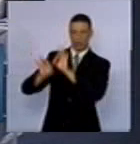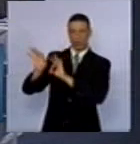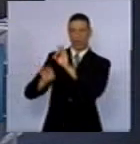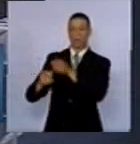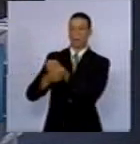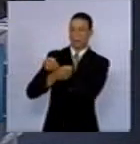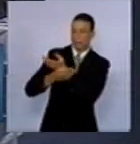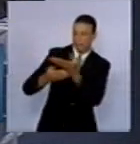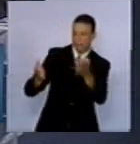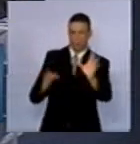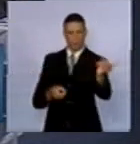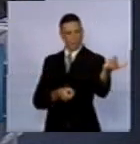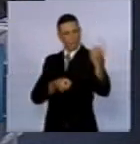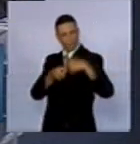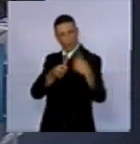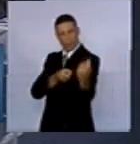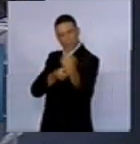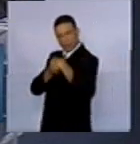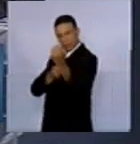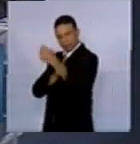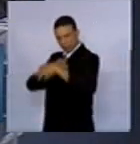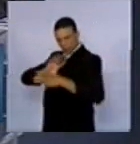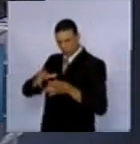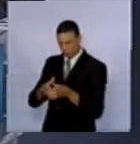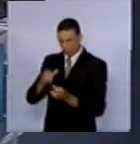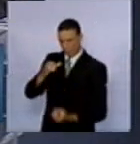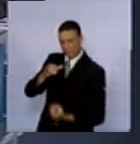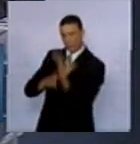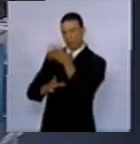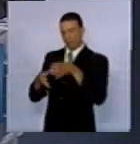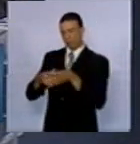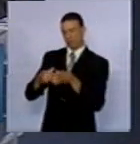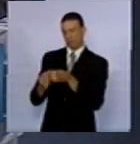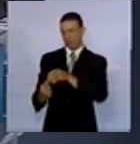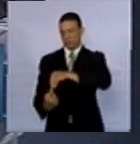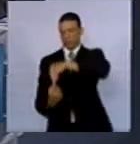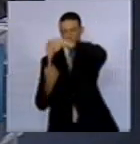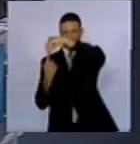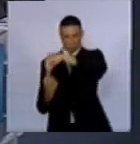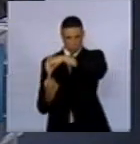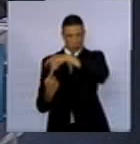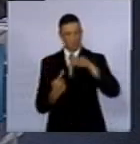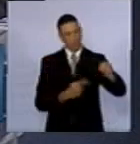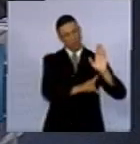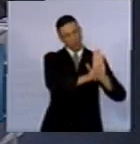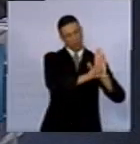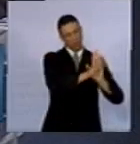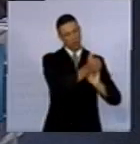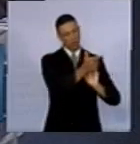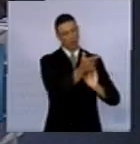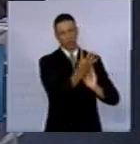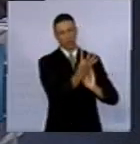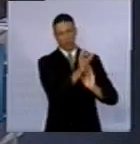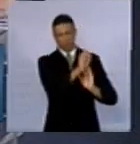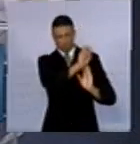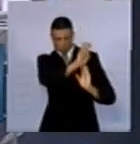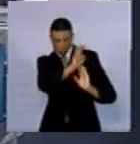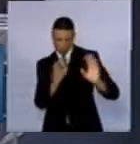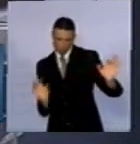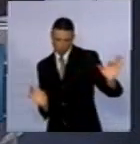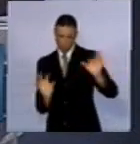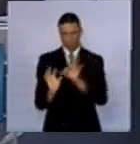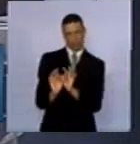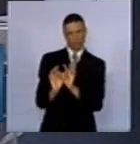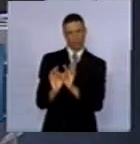se consolidaram do ponto de vista dessa prestação de serviço principalmente após a lei 12485 que que é essa convergência